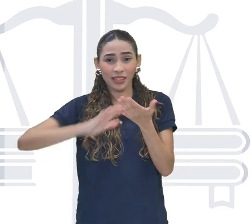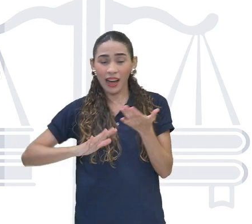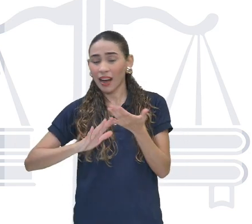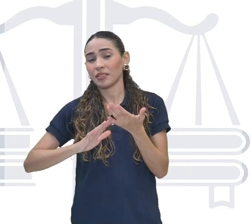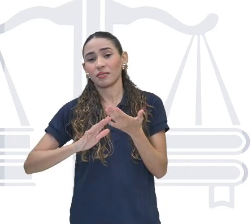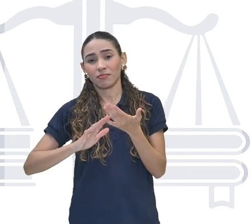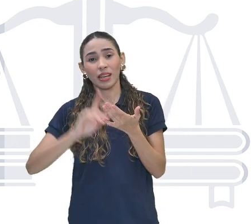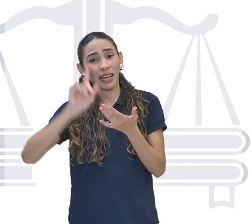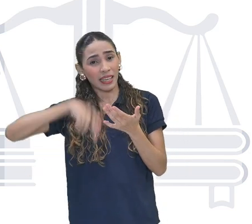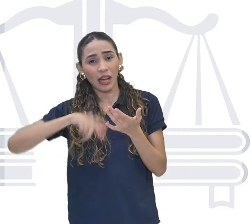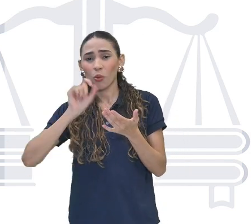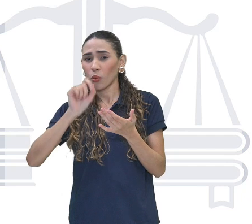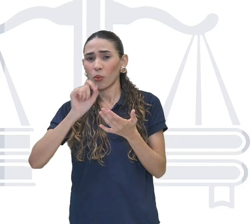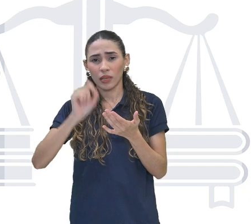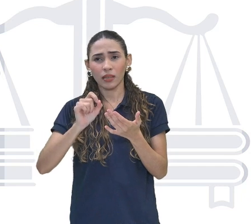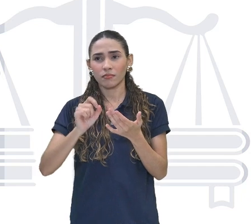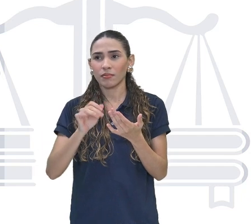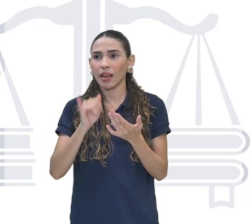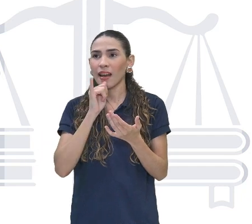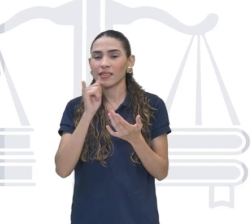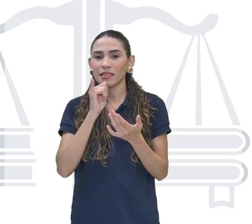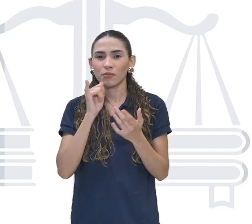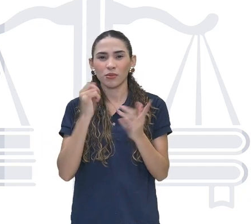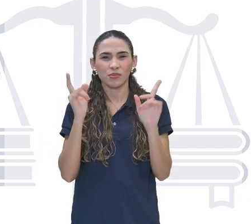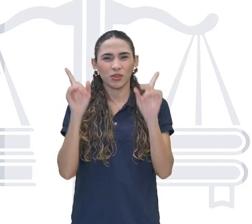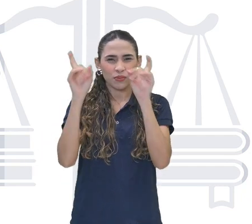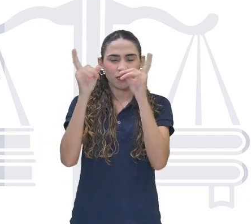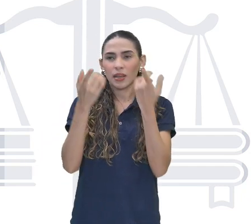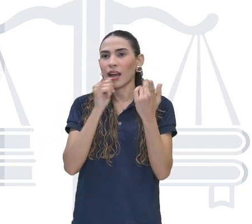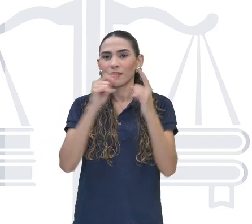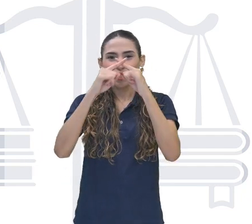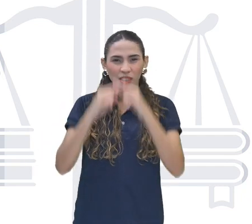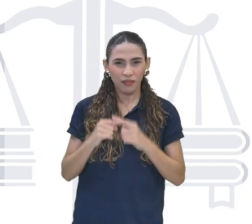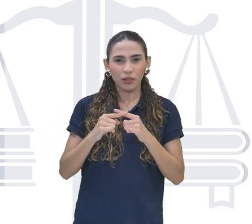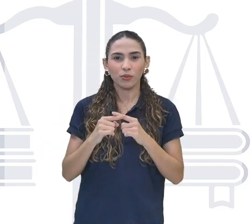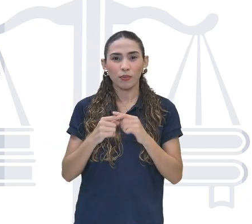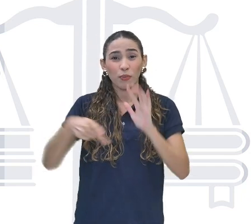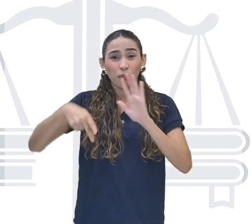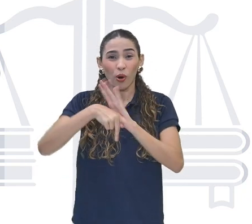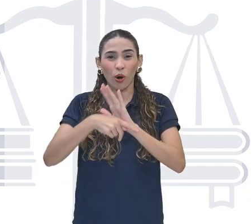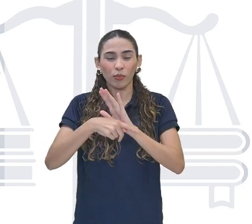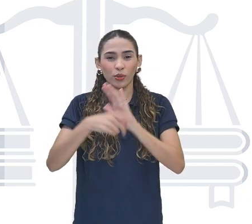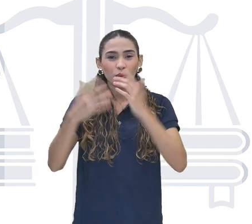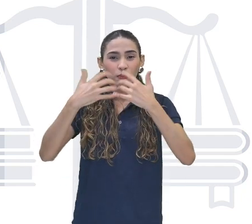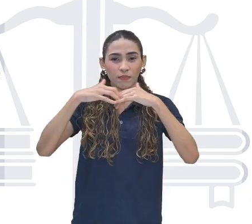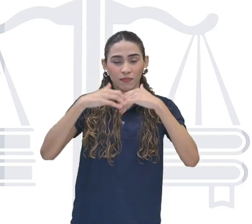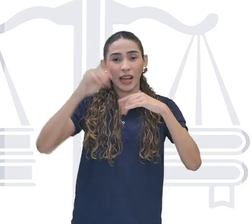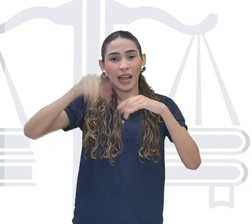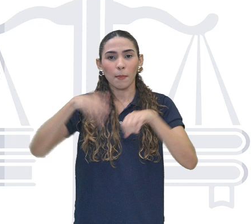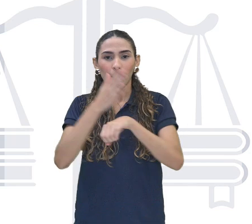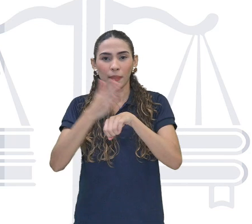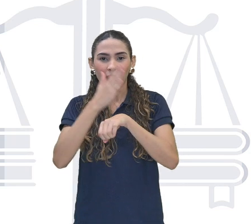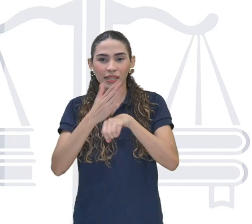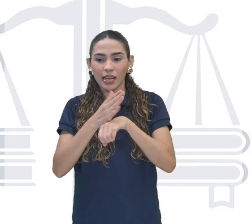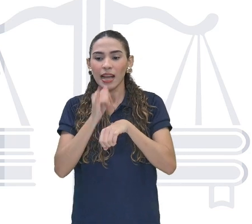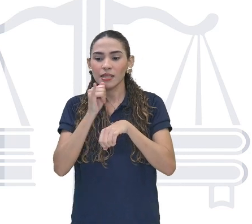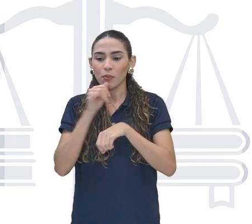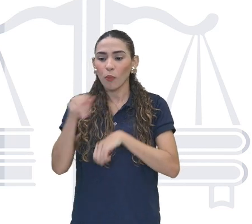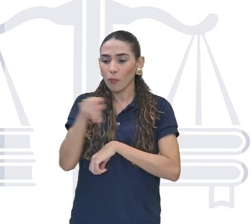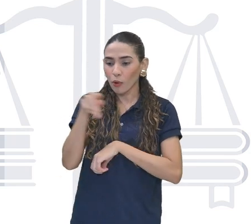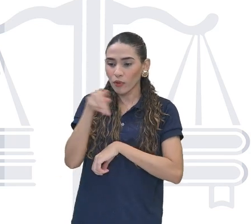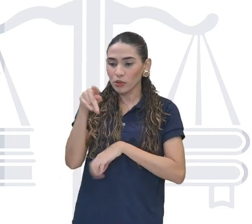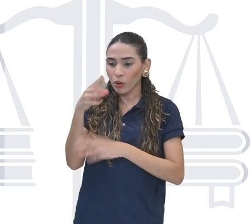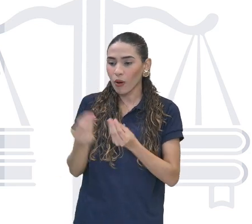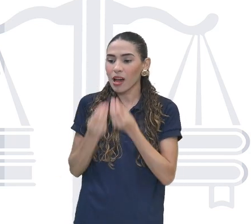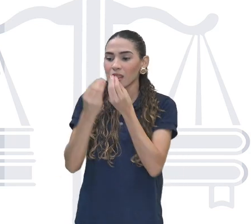que são como se fossem desafios cognitivos, ou seja, são aquilo, né, são aquelas atividades que os professores colocam para a gente